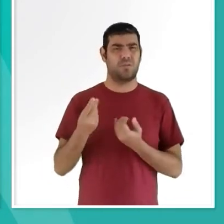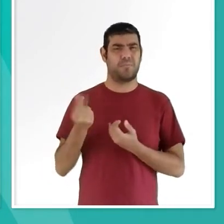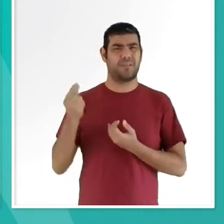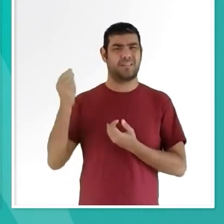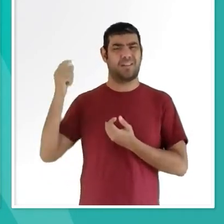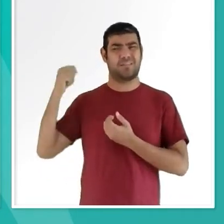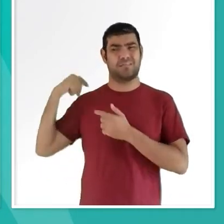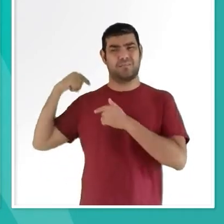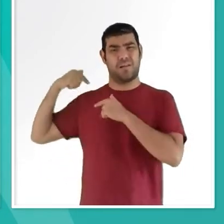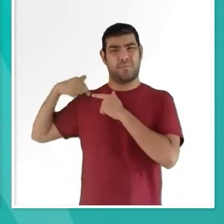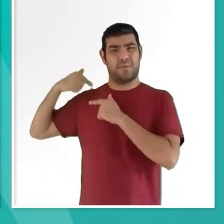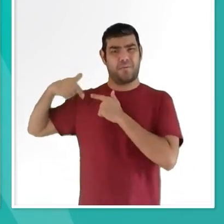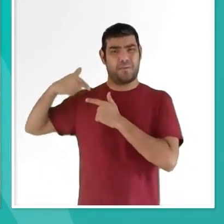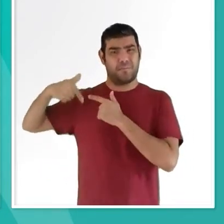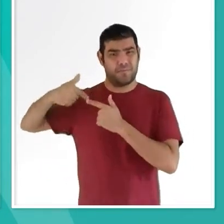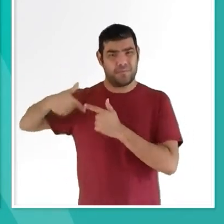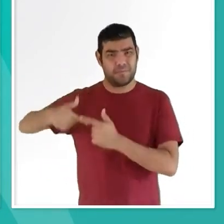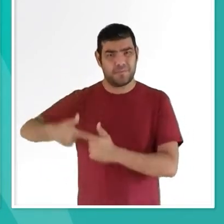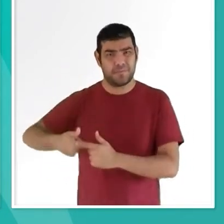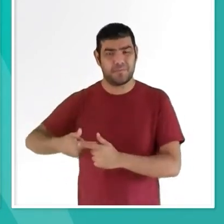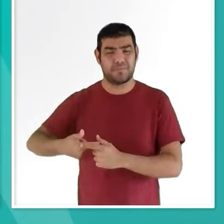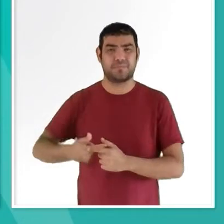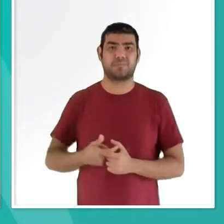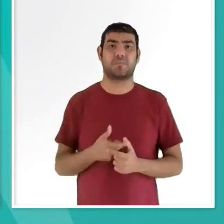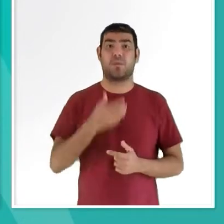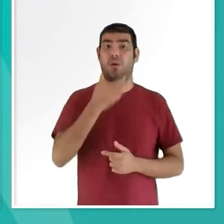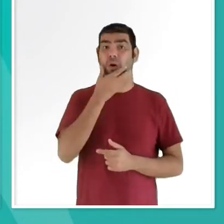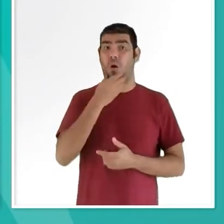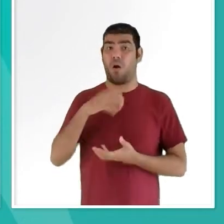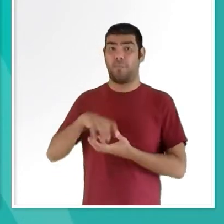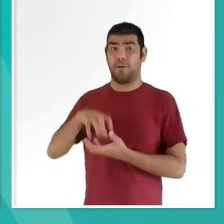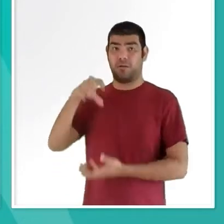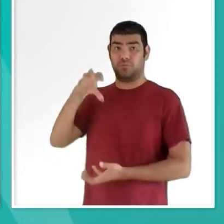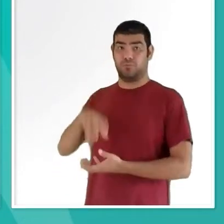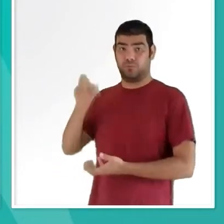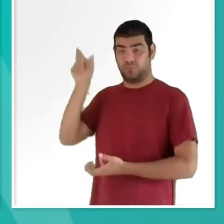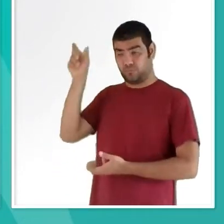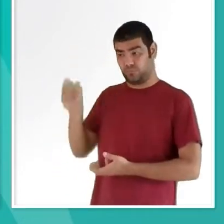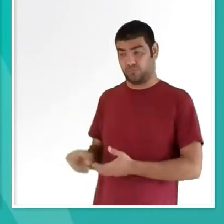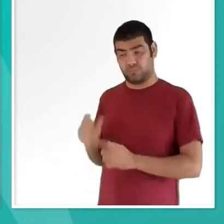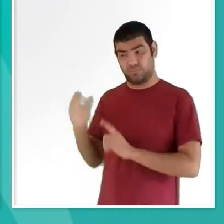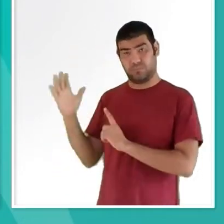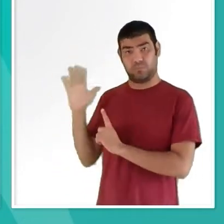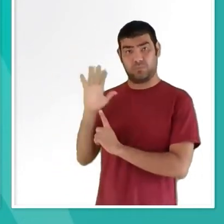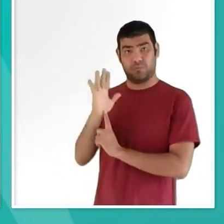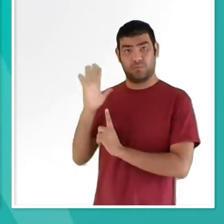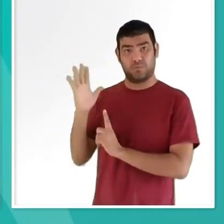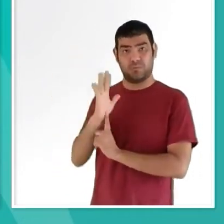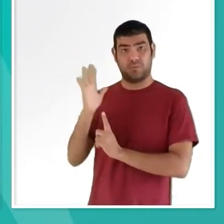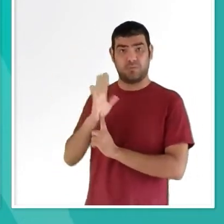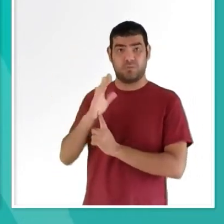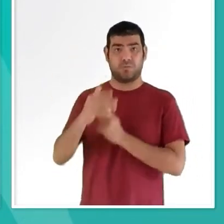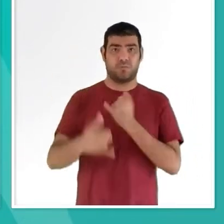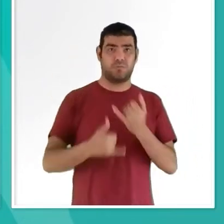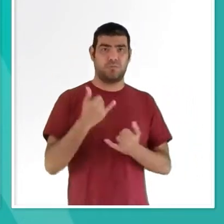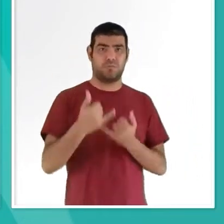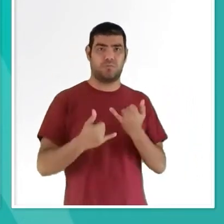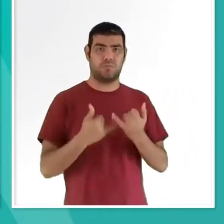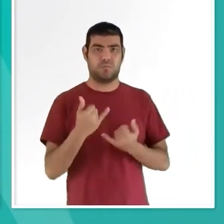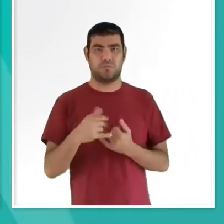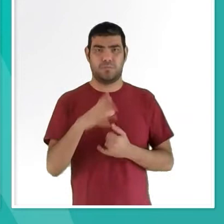você vê aqui um adulto, né, brincando, demonstrando esse jogo para uma